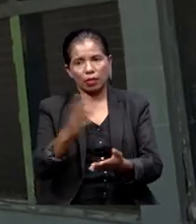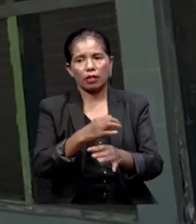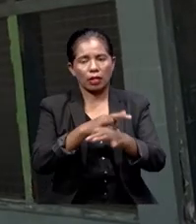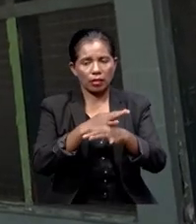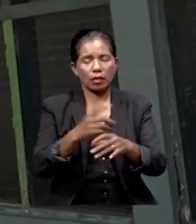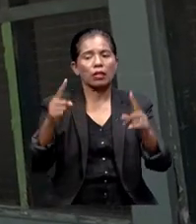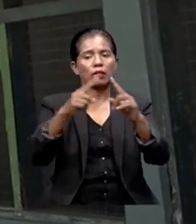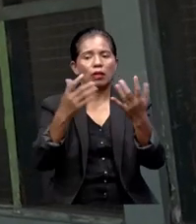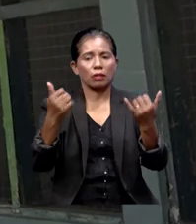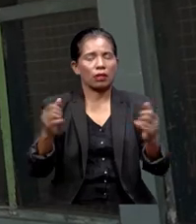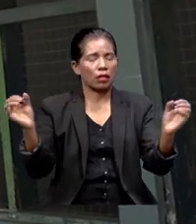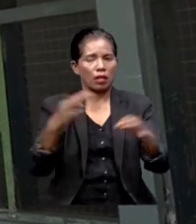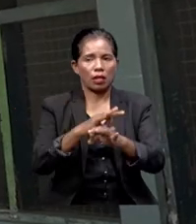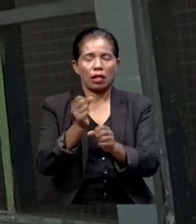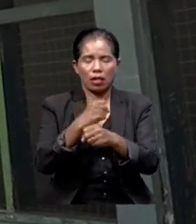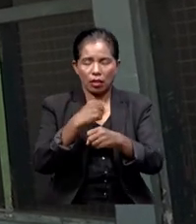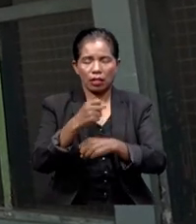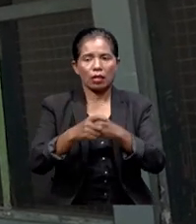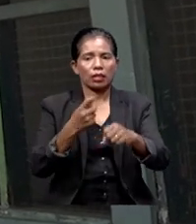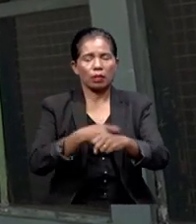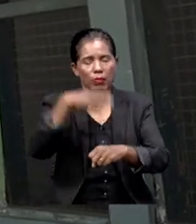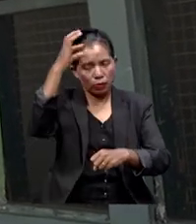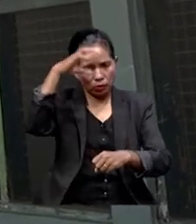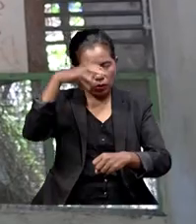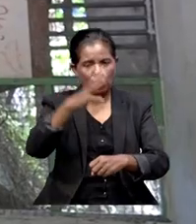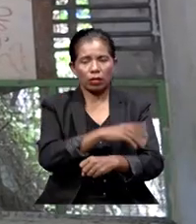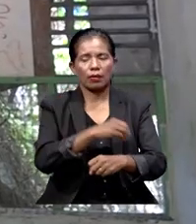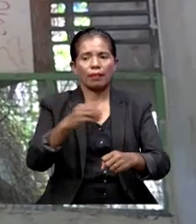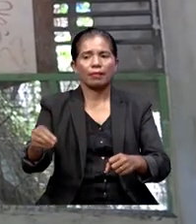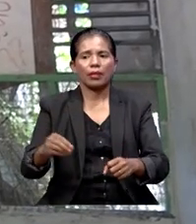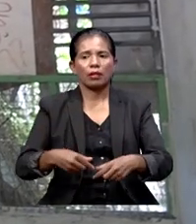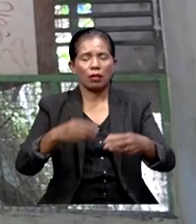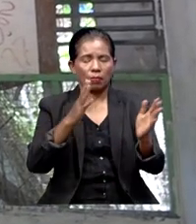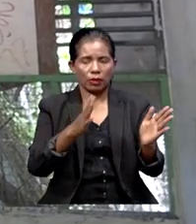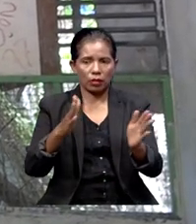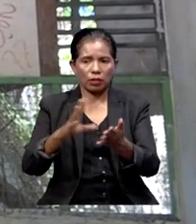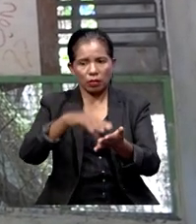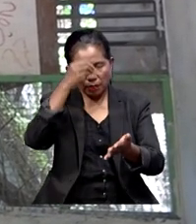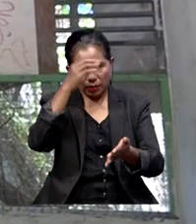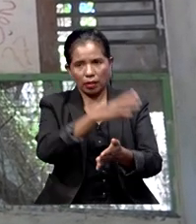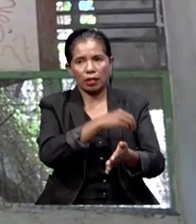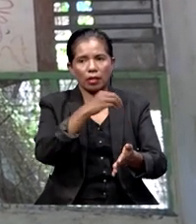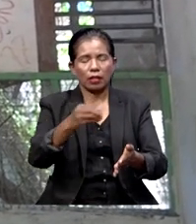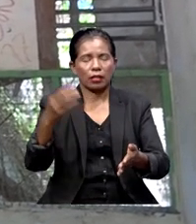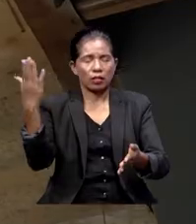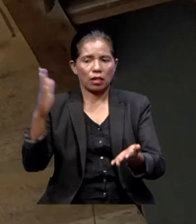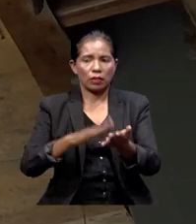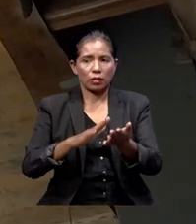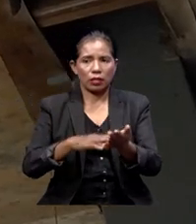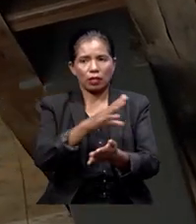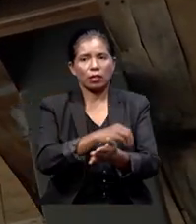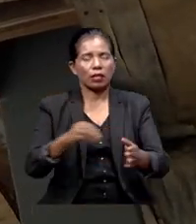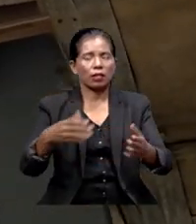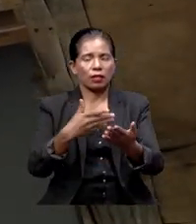mai beto agora la realiza, nune iha tempo udang no animbot, prejudica ba processo ensino aprendizagem, iha aula laran, no plafon barak